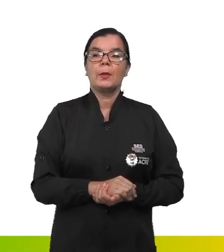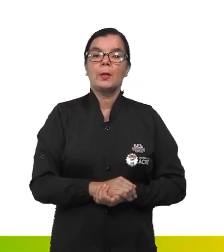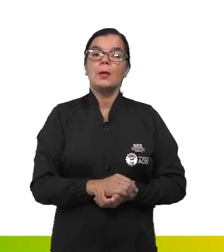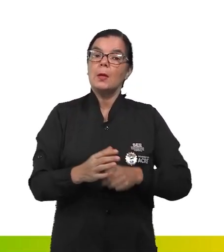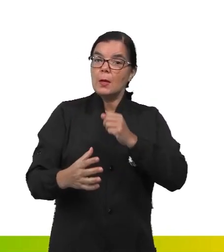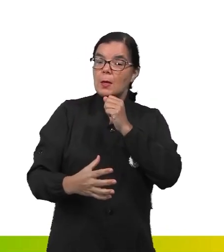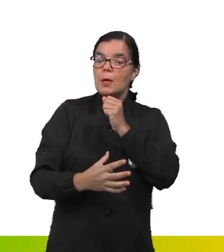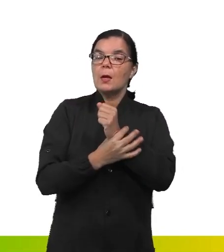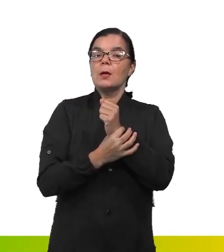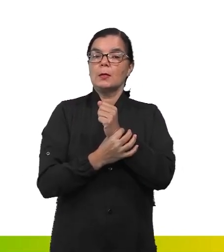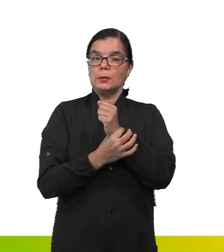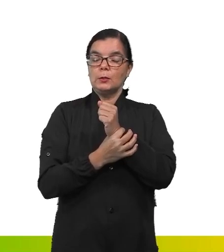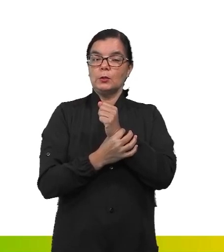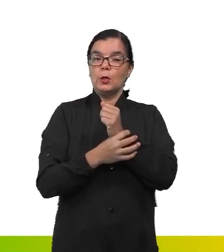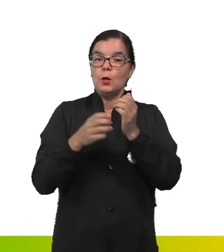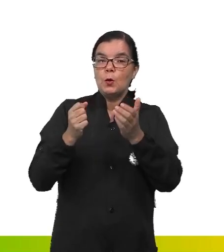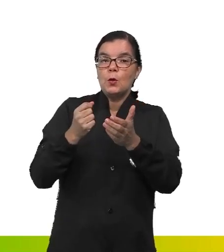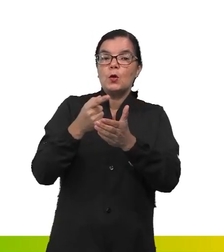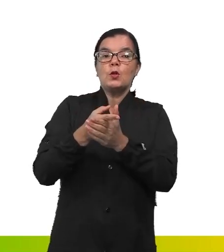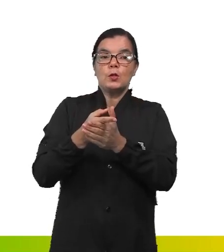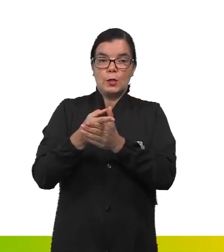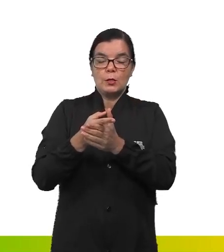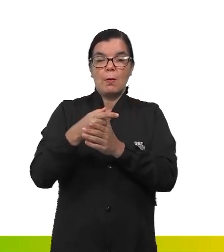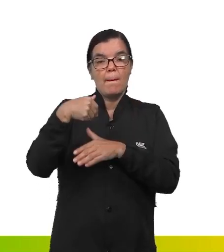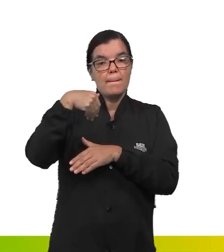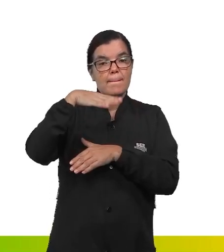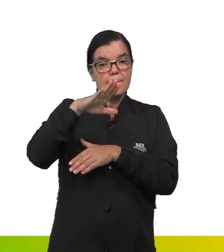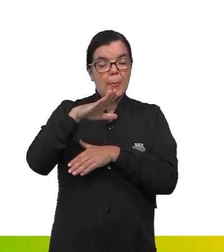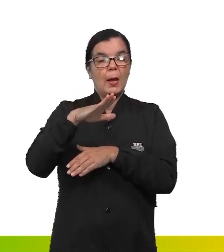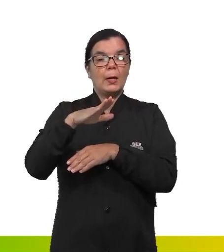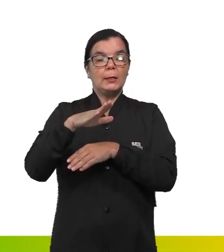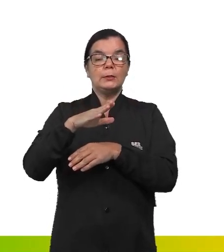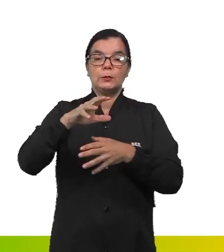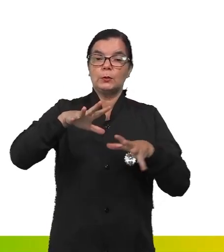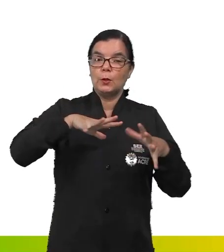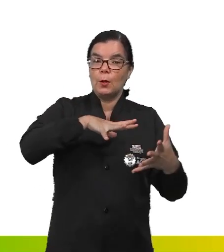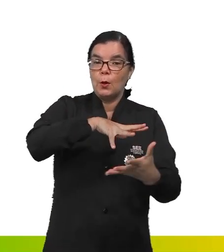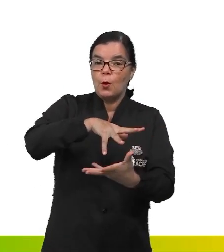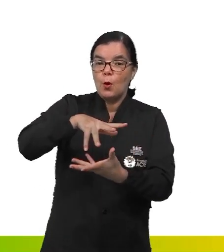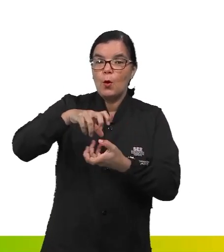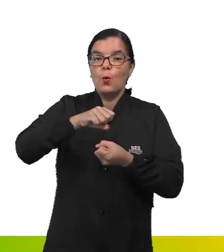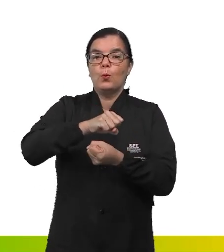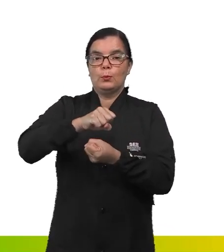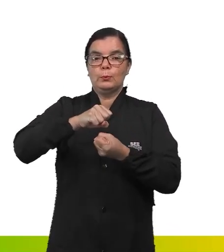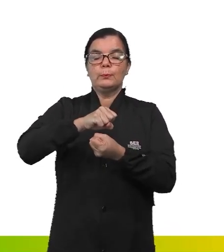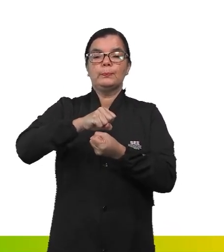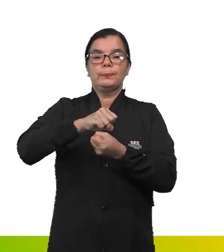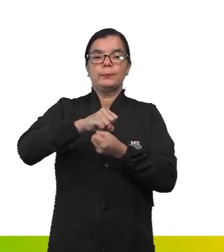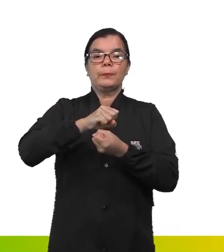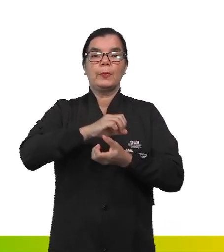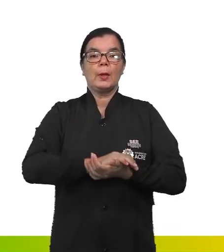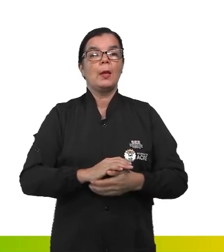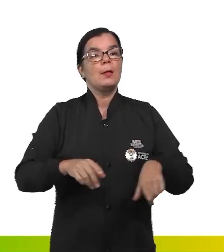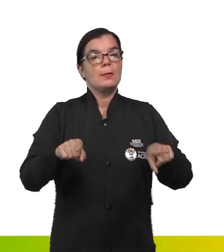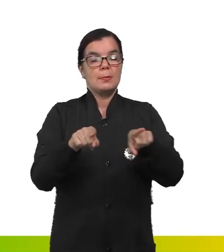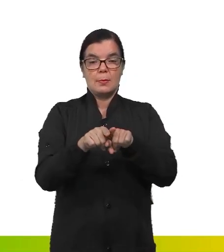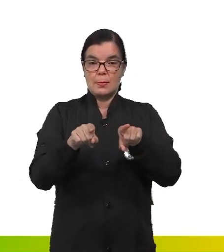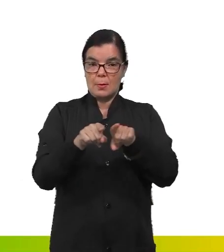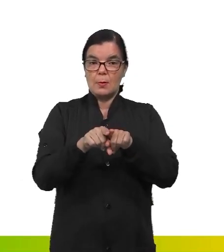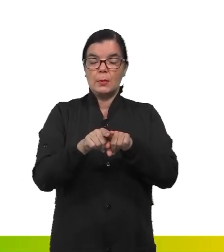e garantir que o consumo seja mais sustentável. Olha que interessante.